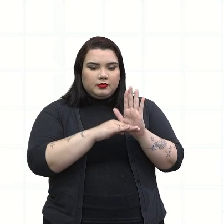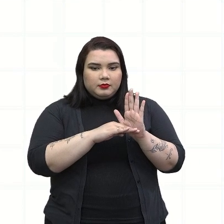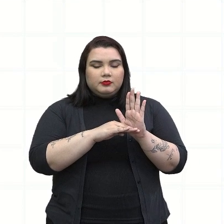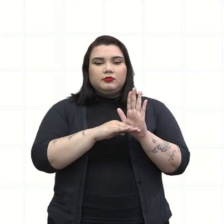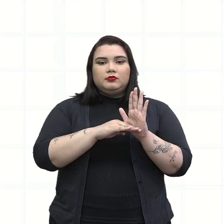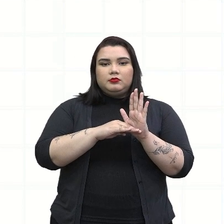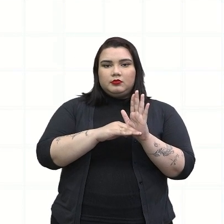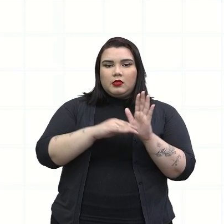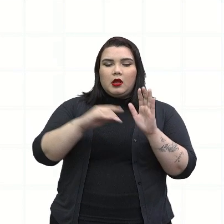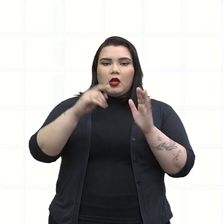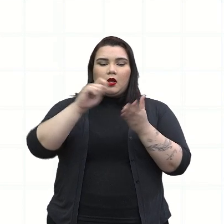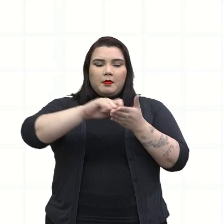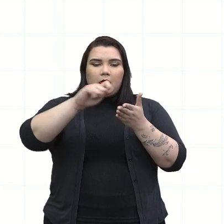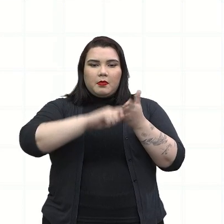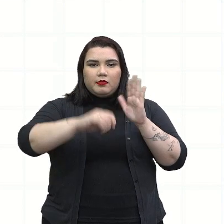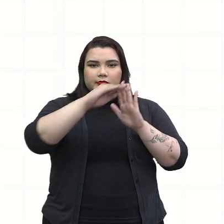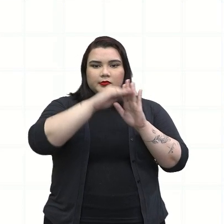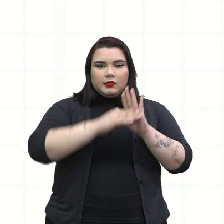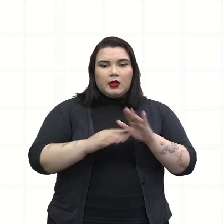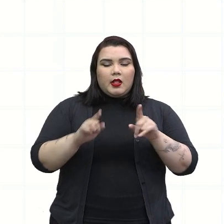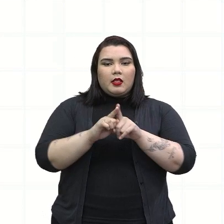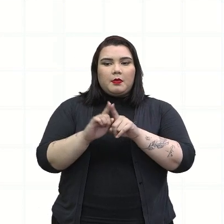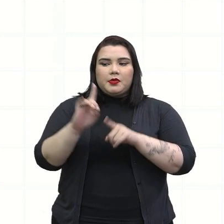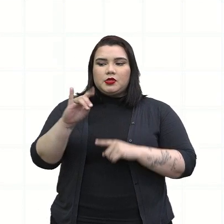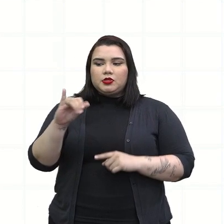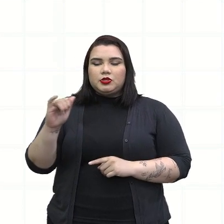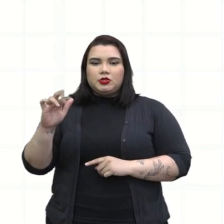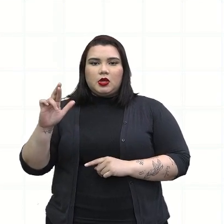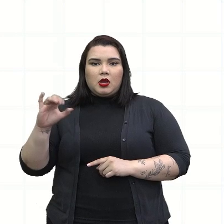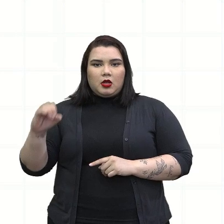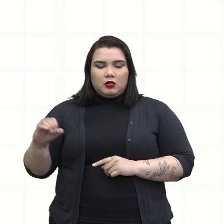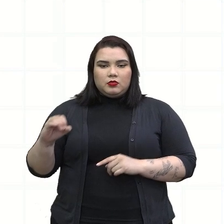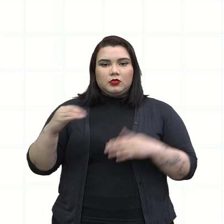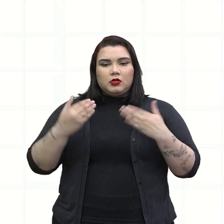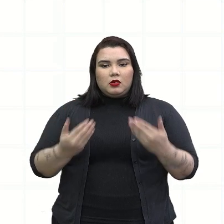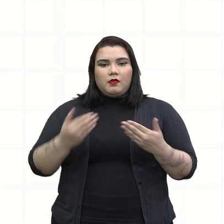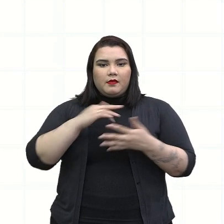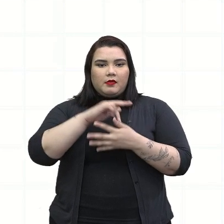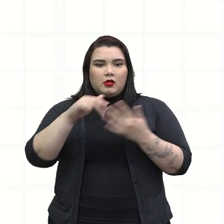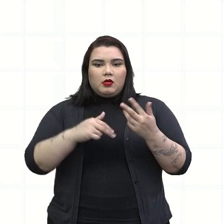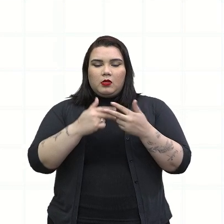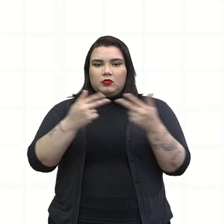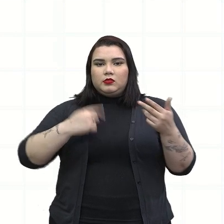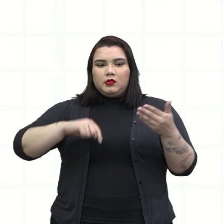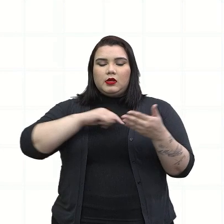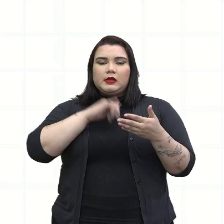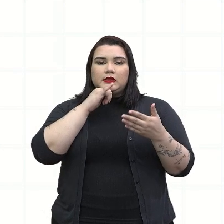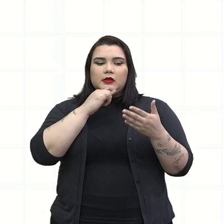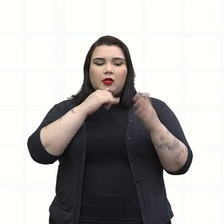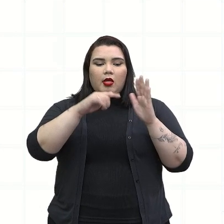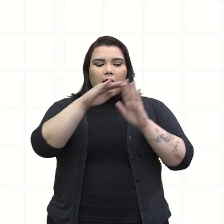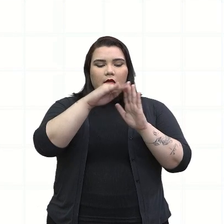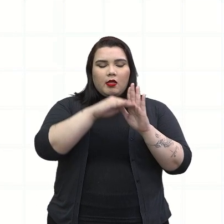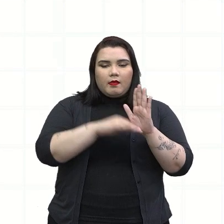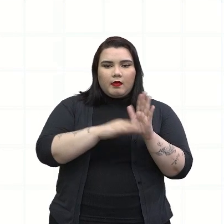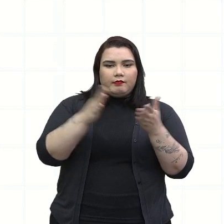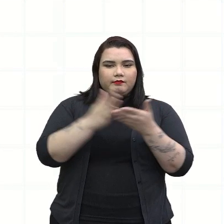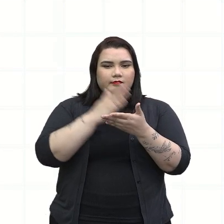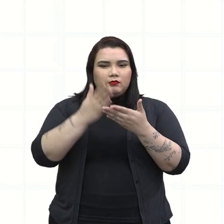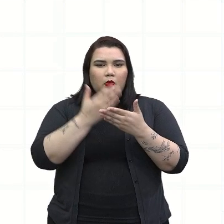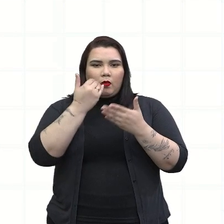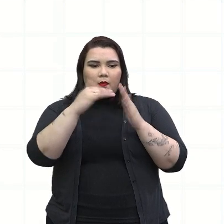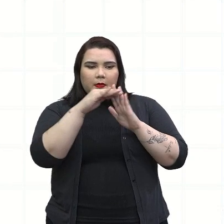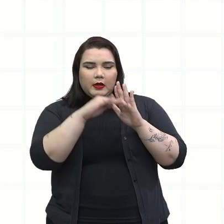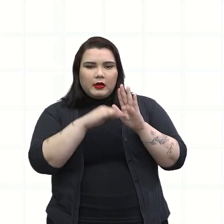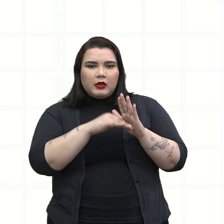diary, lista e diário, né? Então, existem várias coisas que a gente olha, por exemplo, uma lista em um diário, uma receita,